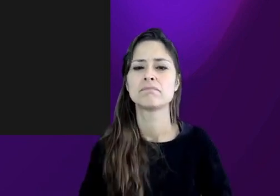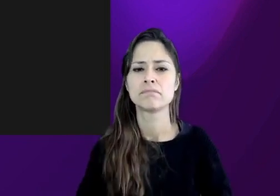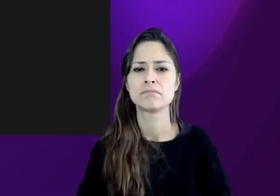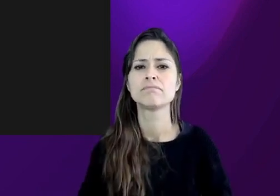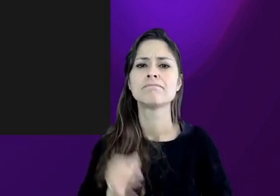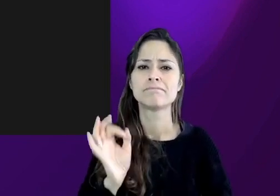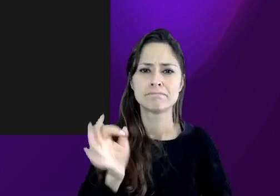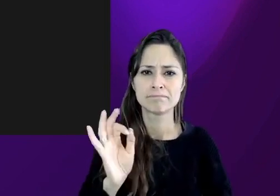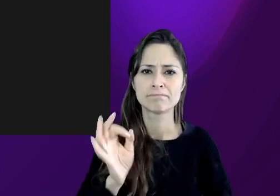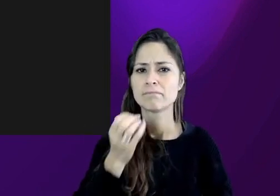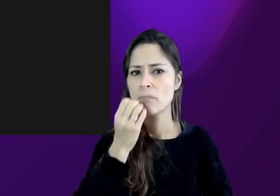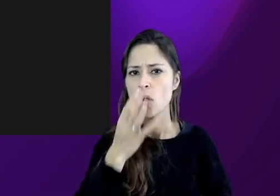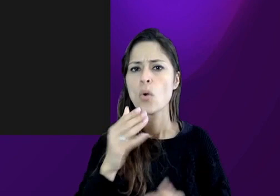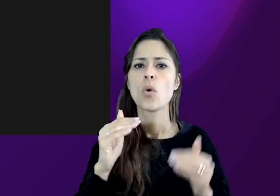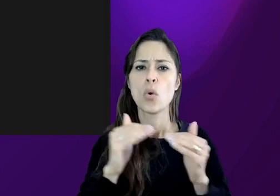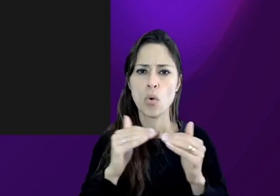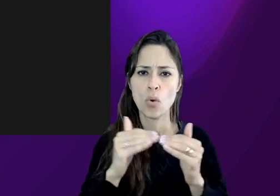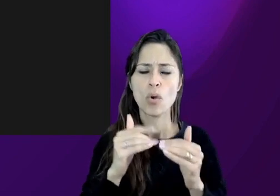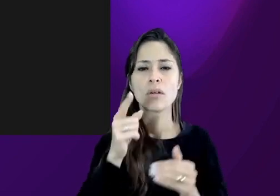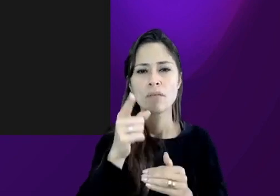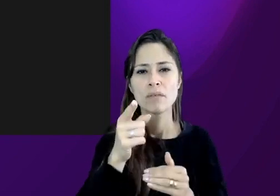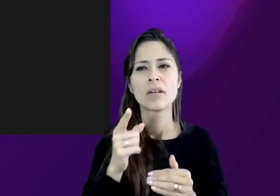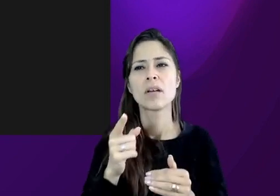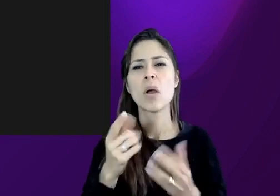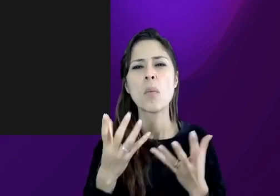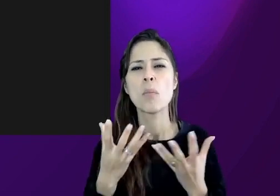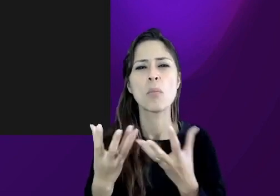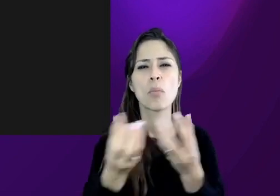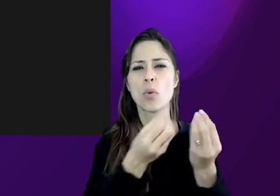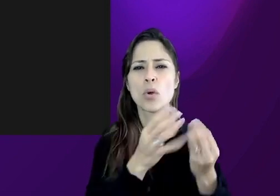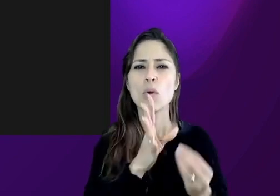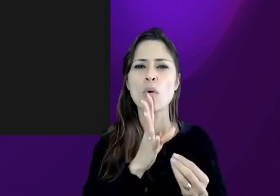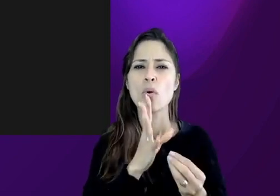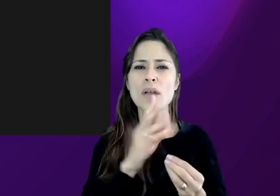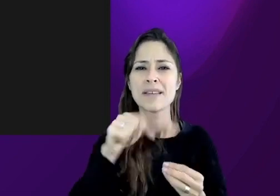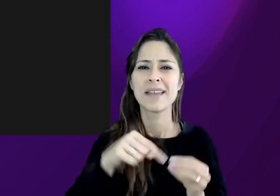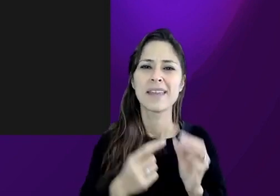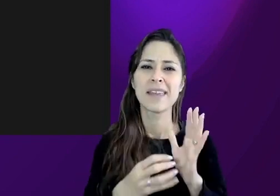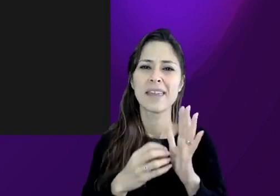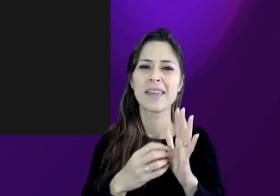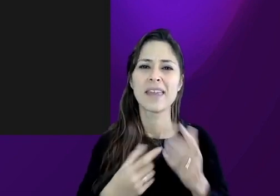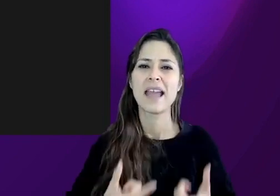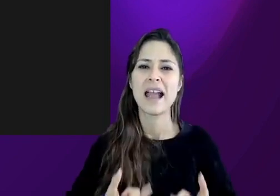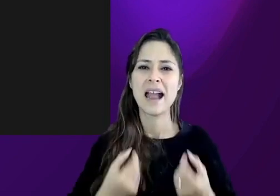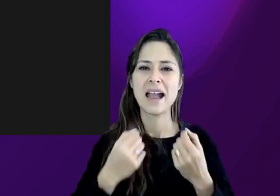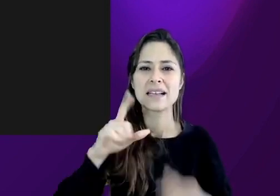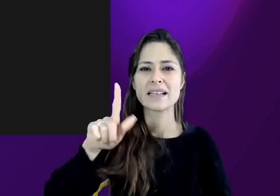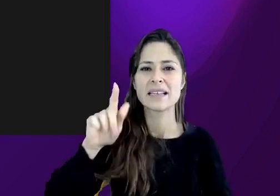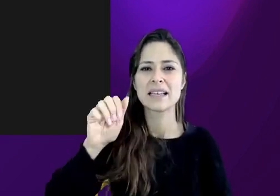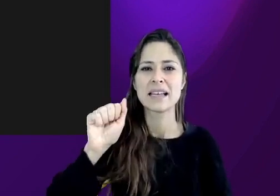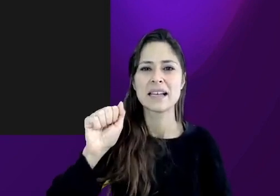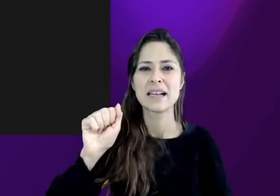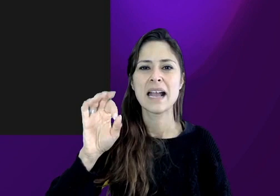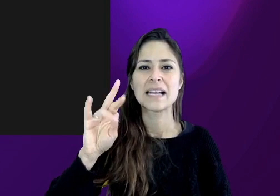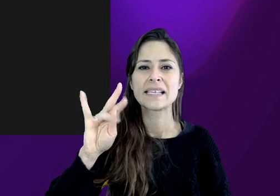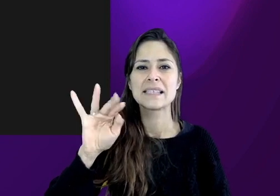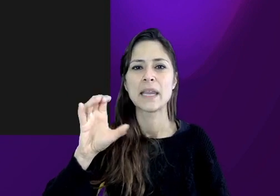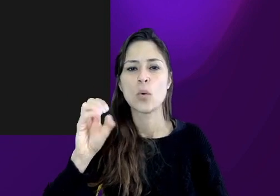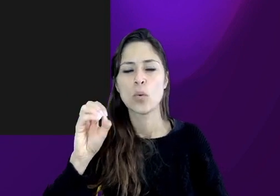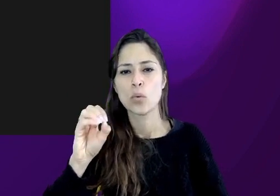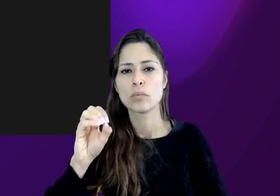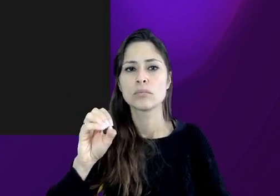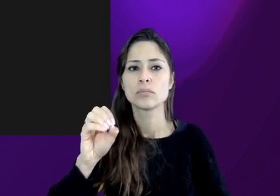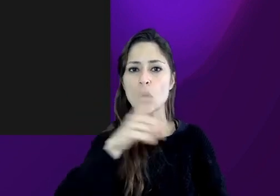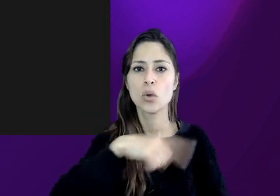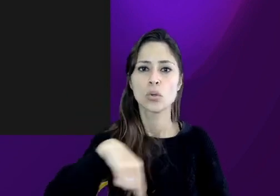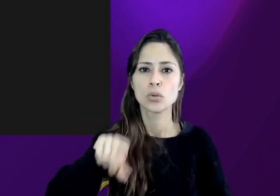Excelente, Tiago, concordo com você. Muito do conhecimento no câncer gástrico ele acabou vindo de realmente a gente